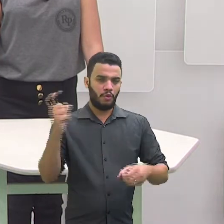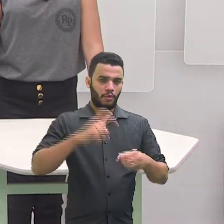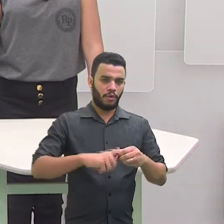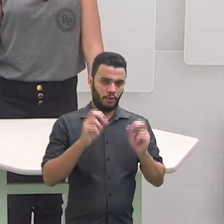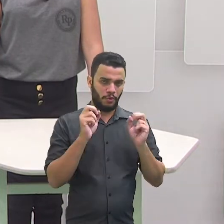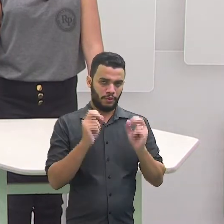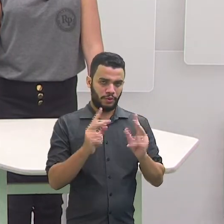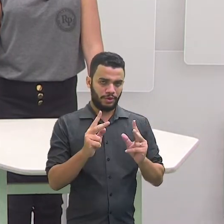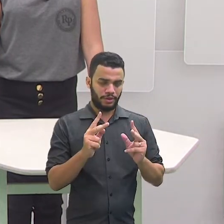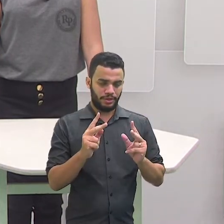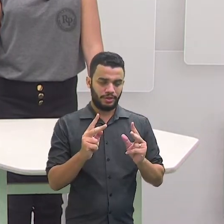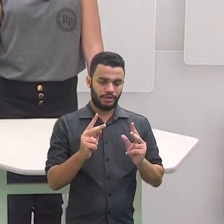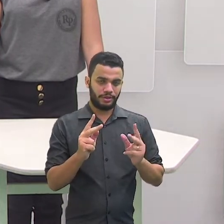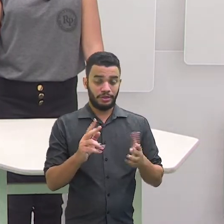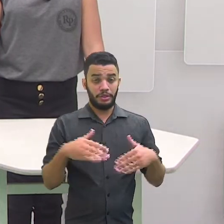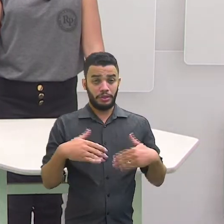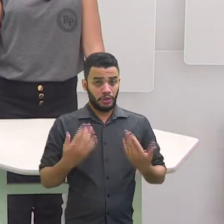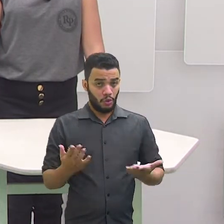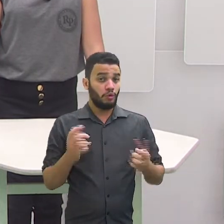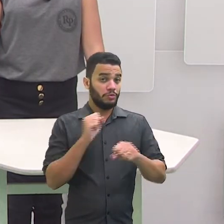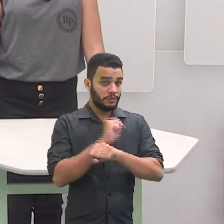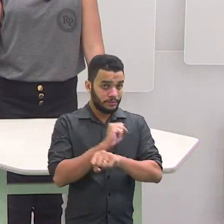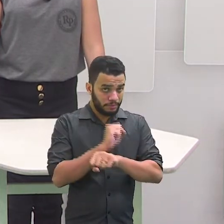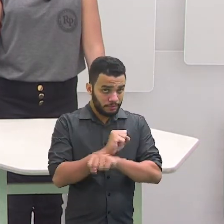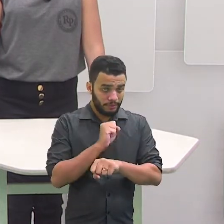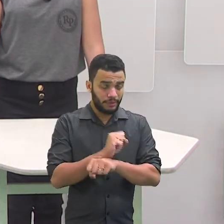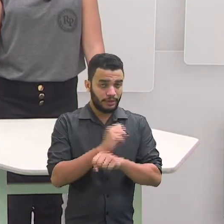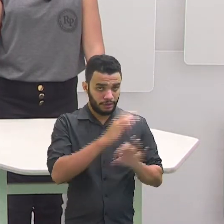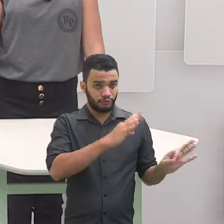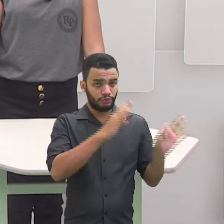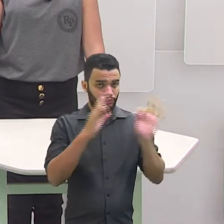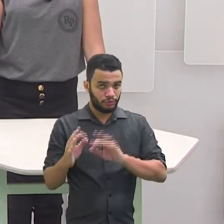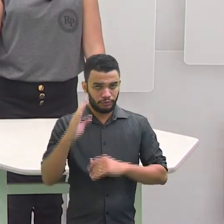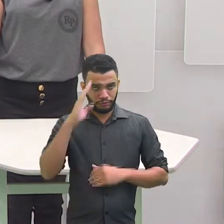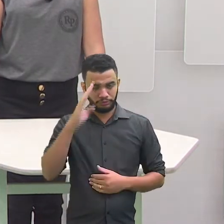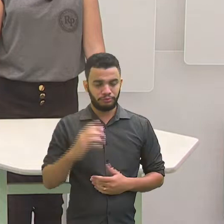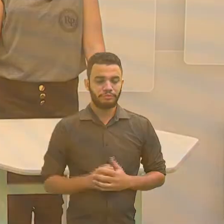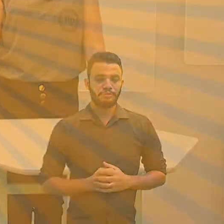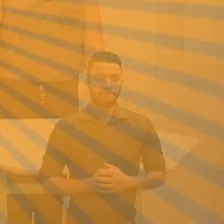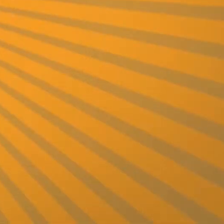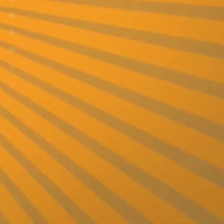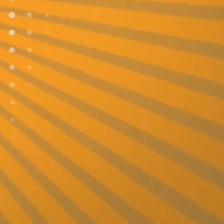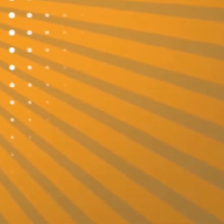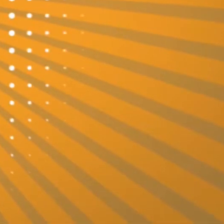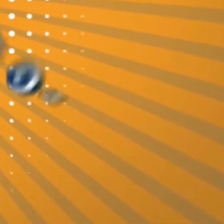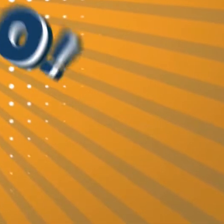intervalo. Já já voltamos, não saiam daí, continuem ligados à nossa programação.